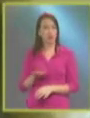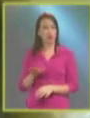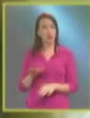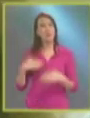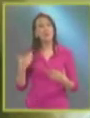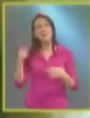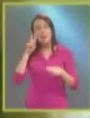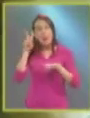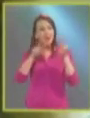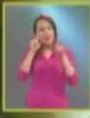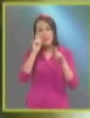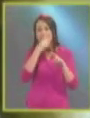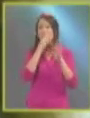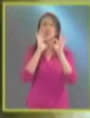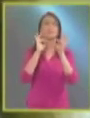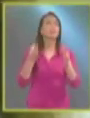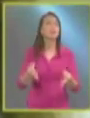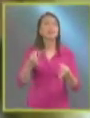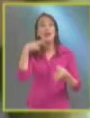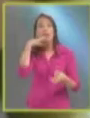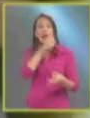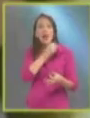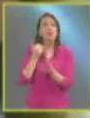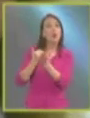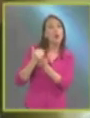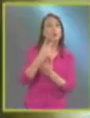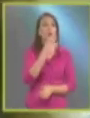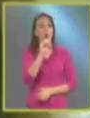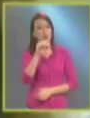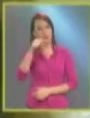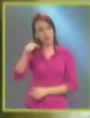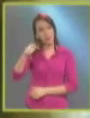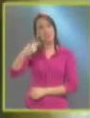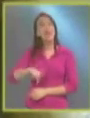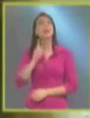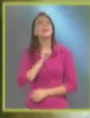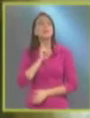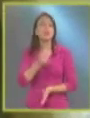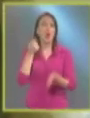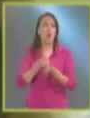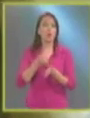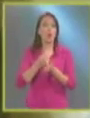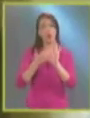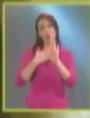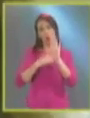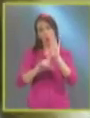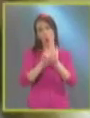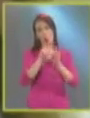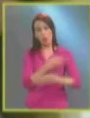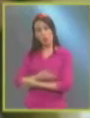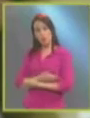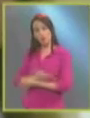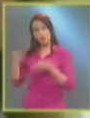teste super simples, muito rápido, e que desde 2007, em Minas Gerais, ele é um teste obrigatório por lei. Então,